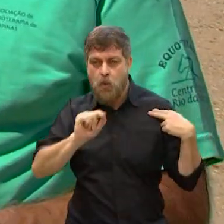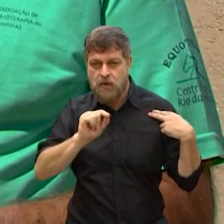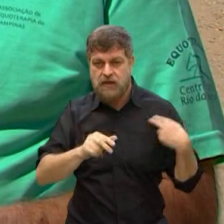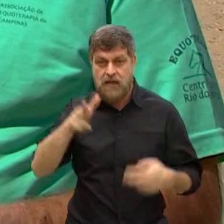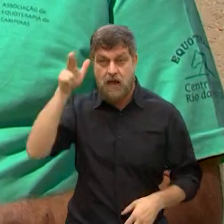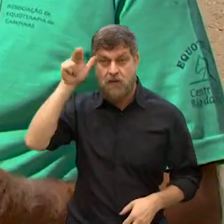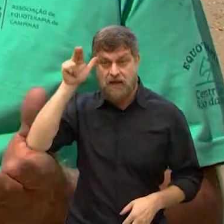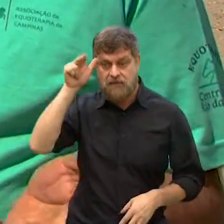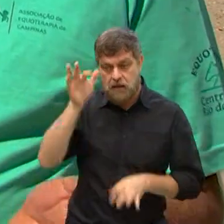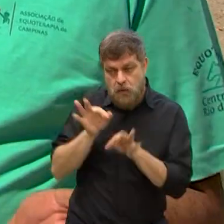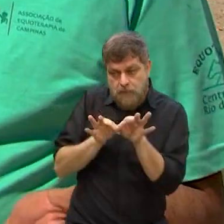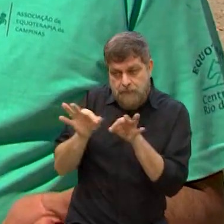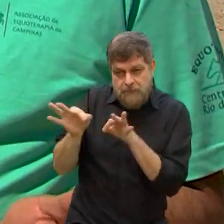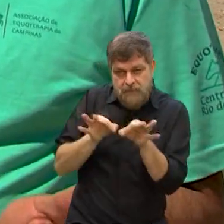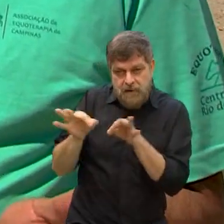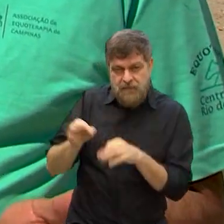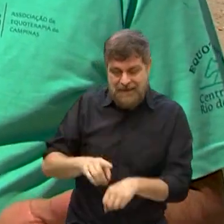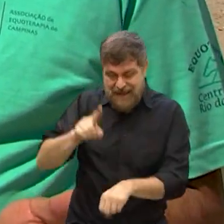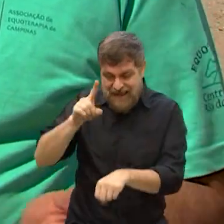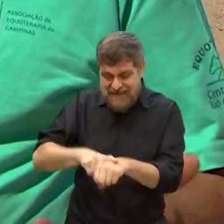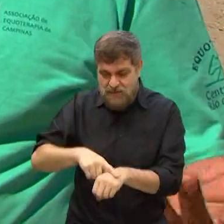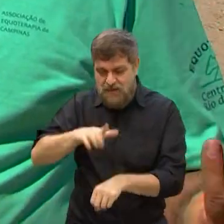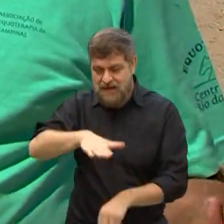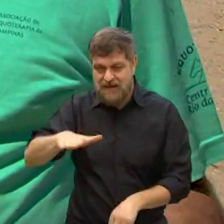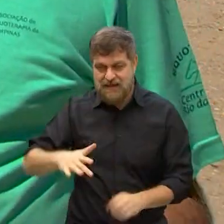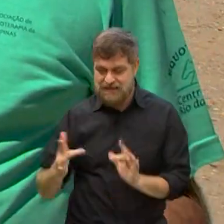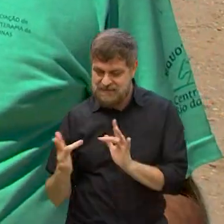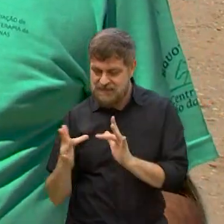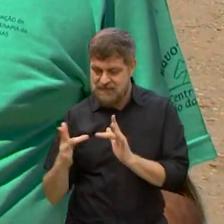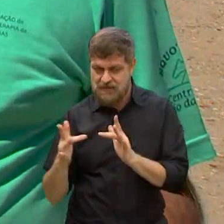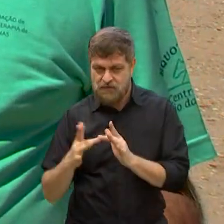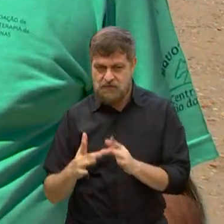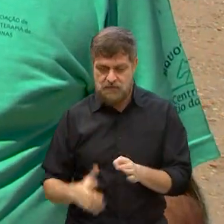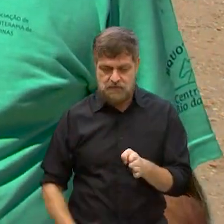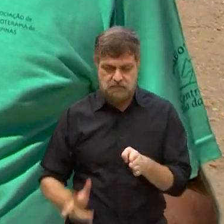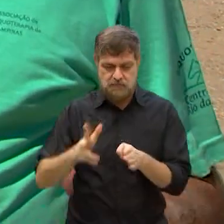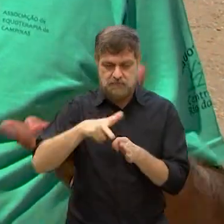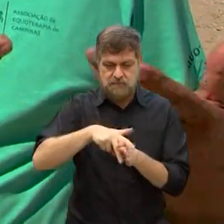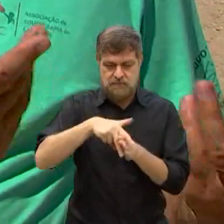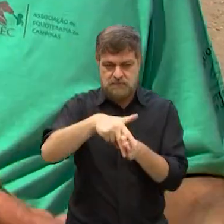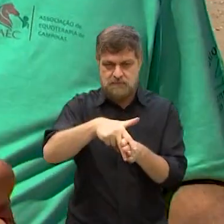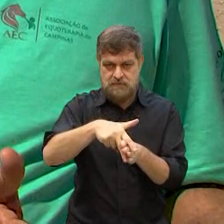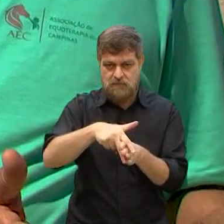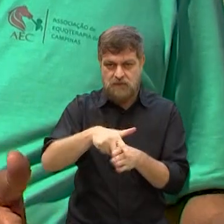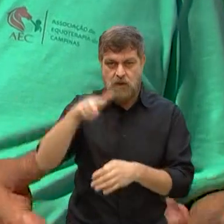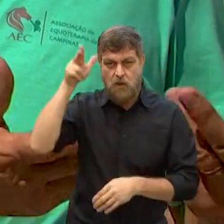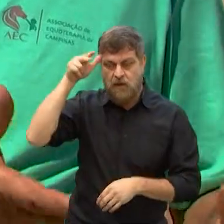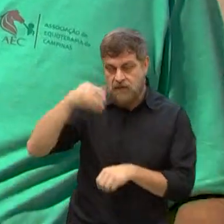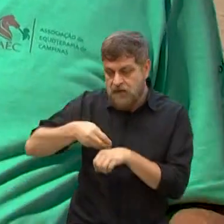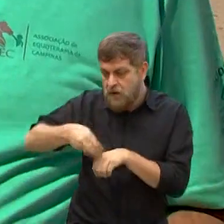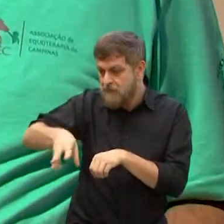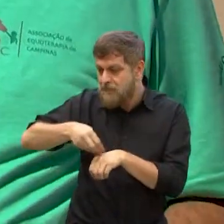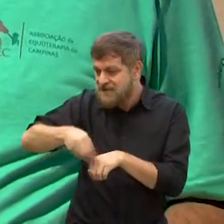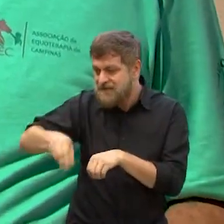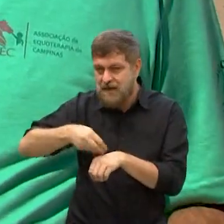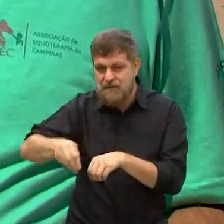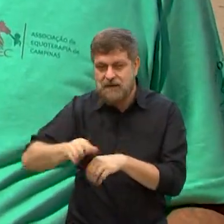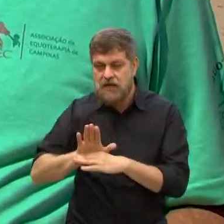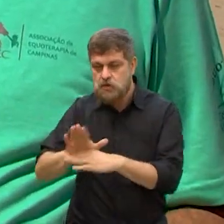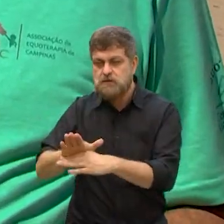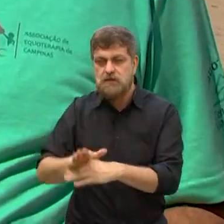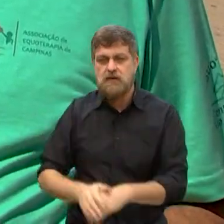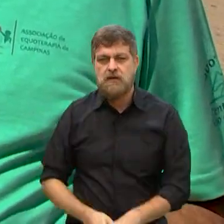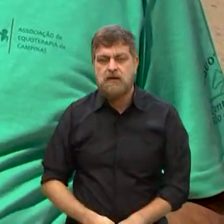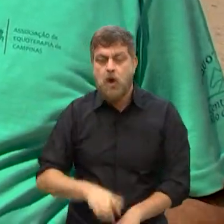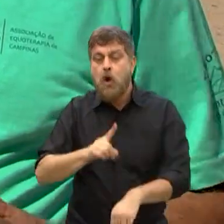função maior é preparar esse animal para que ele receba essas crianças e dê a elas tudo aquilo que ele pode